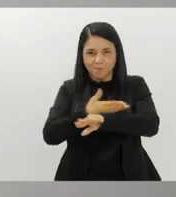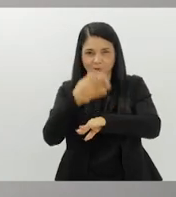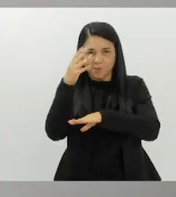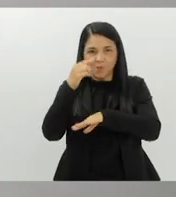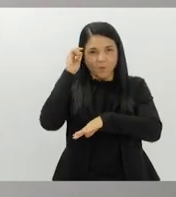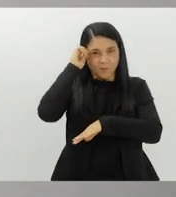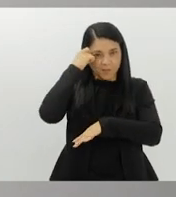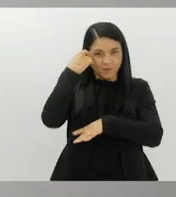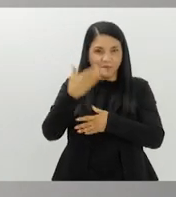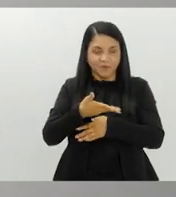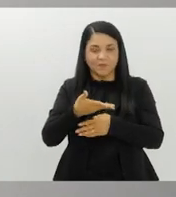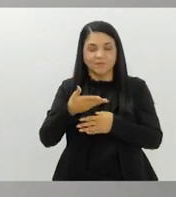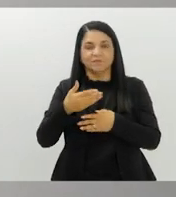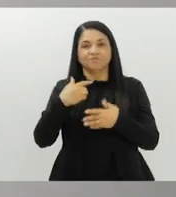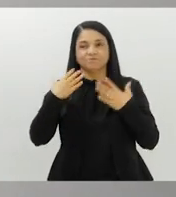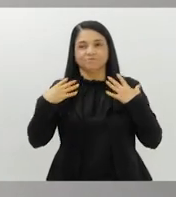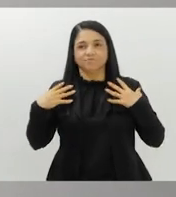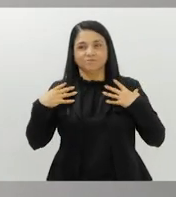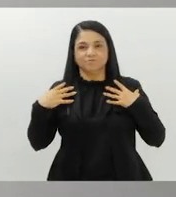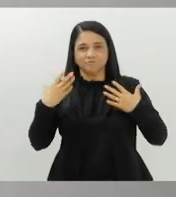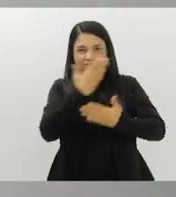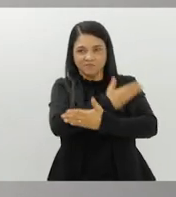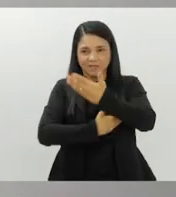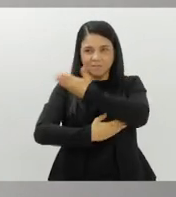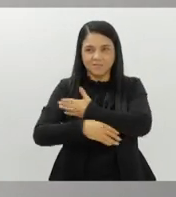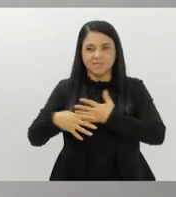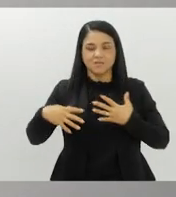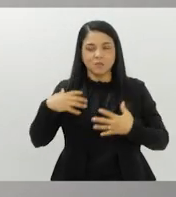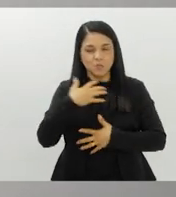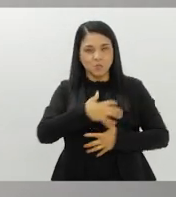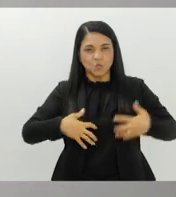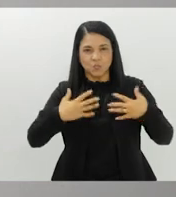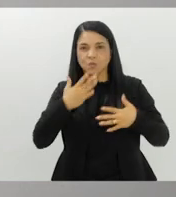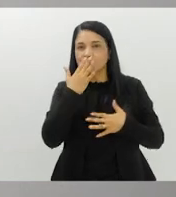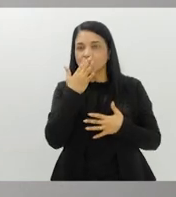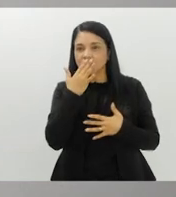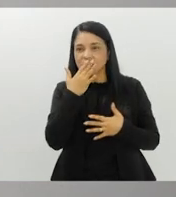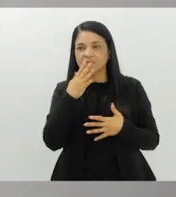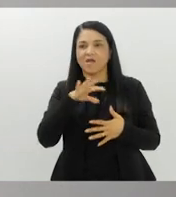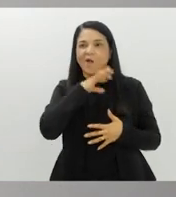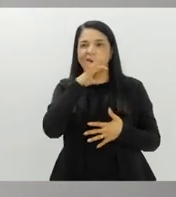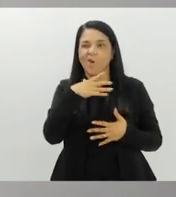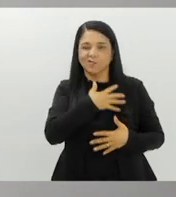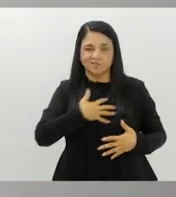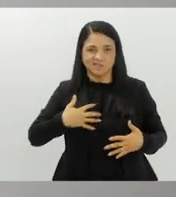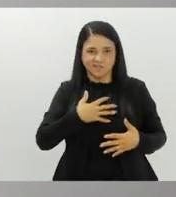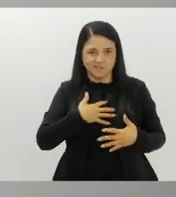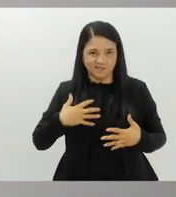camisa com temas coloridos, com onça e uma calça branca e tênis.